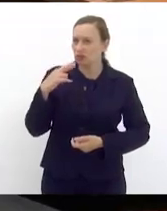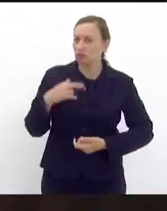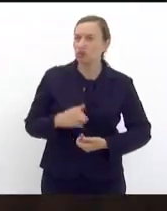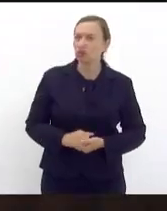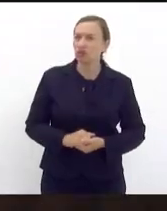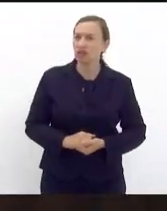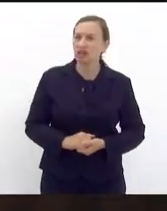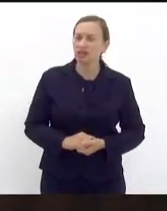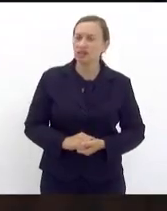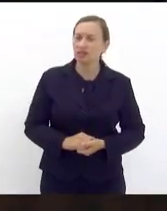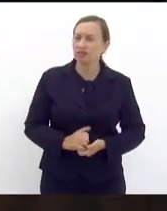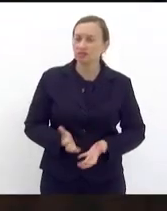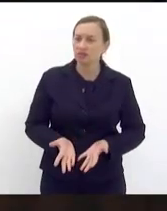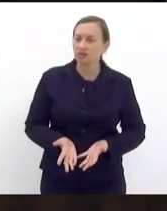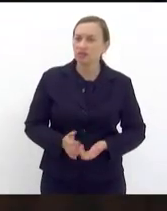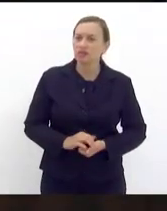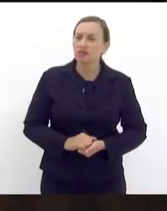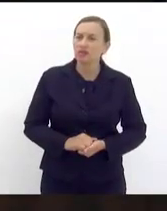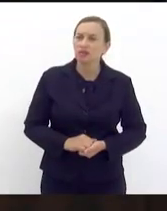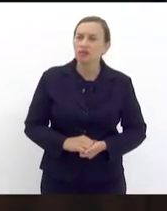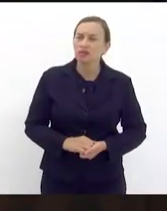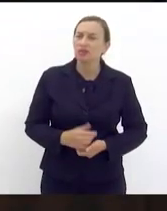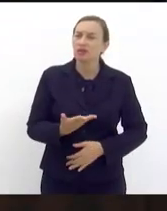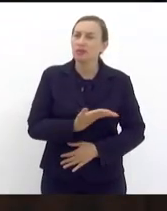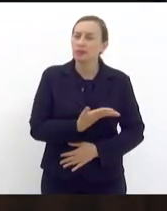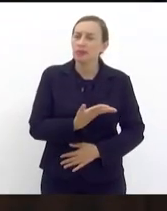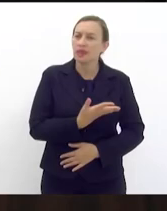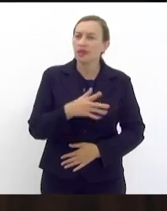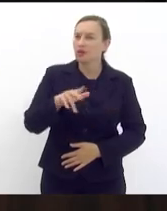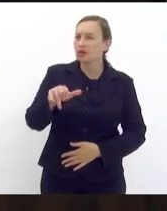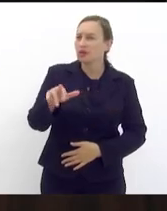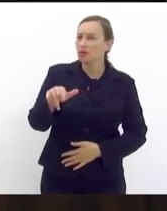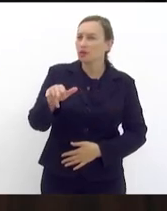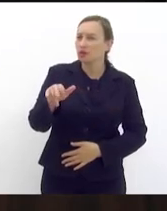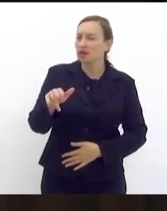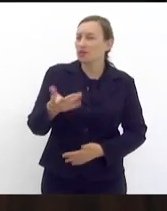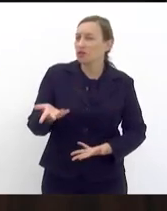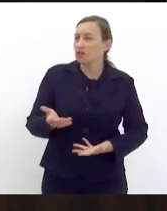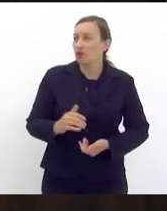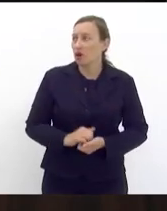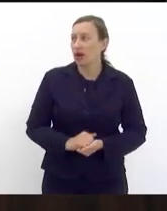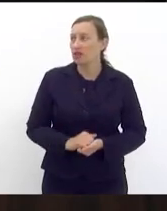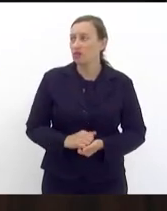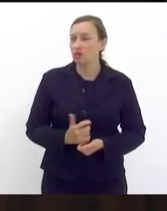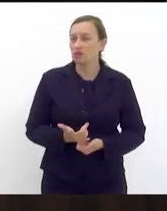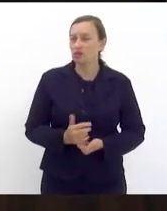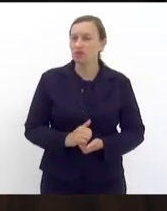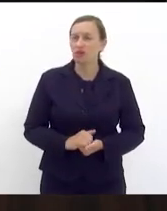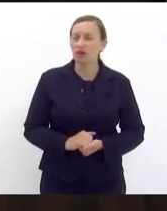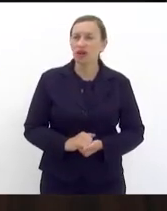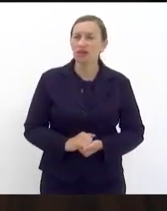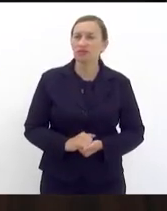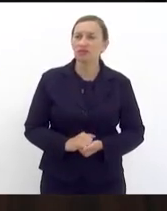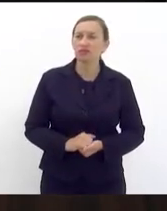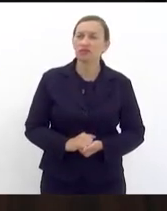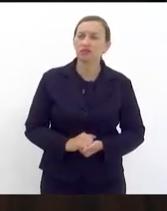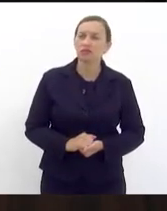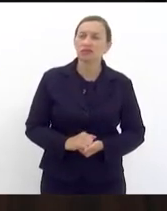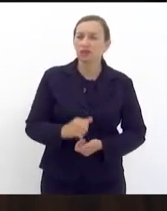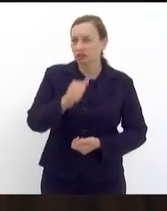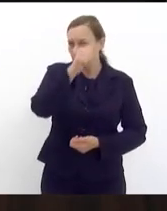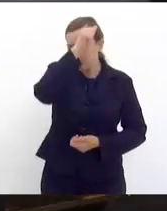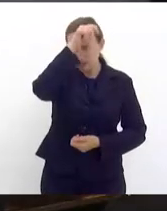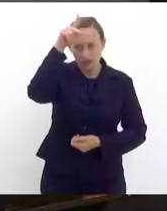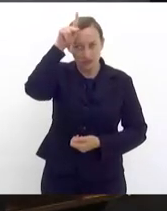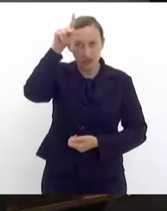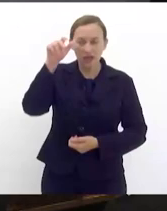Convido para fazer o uso da palavra, querido amigo, irmão, prefeito da cidade vizinha, da linda Mangaratiba, o prefeito Alan